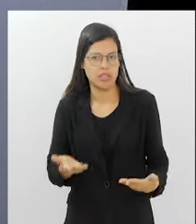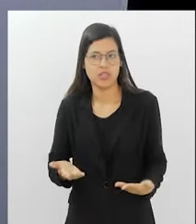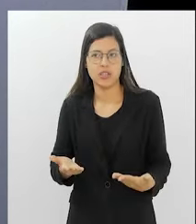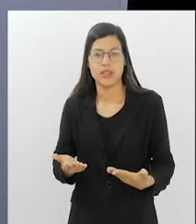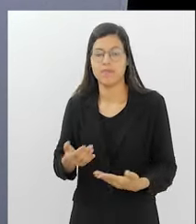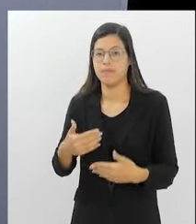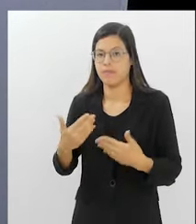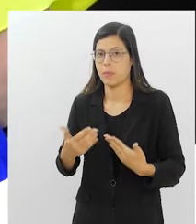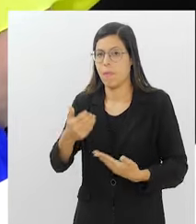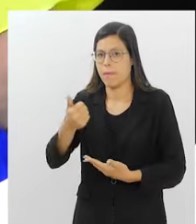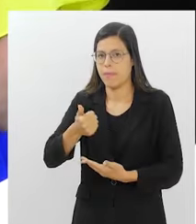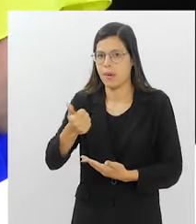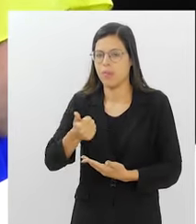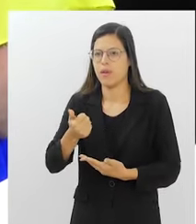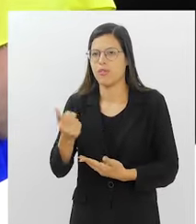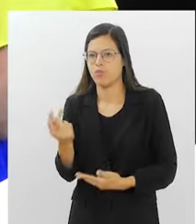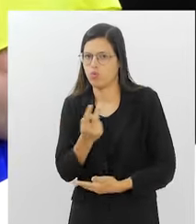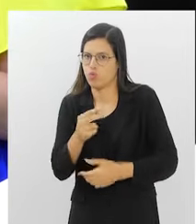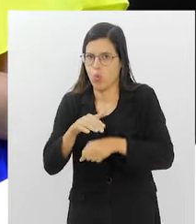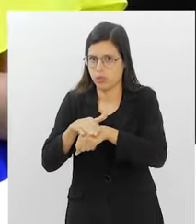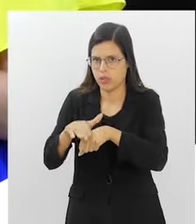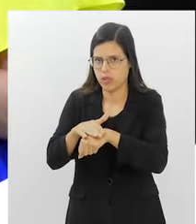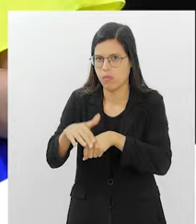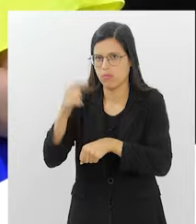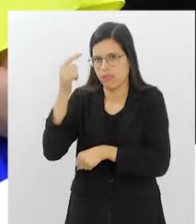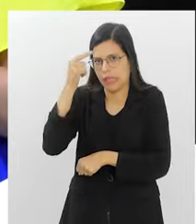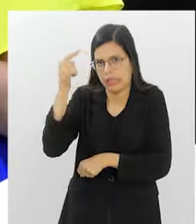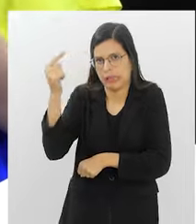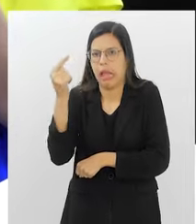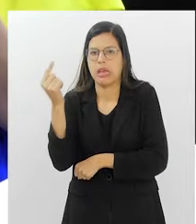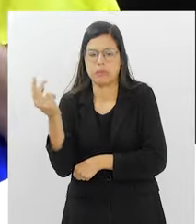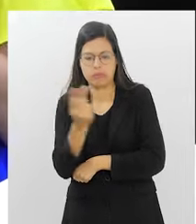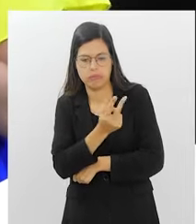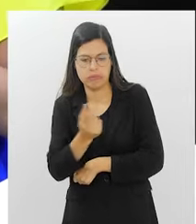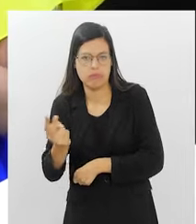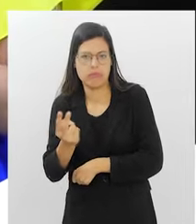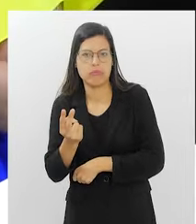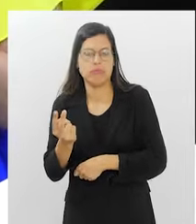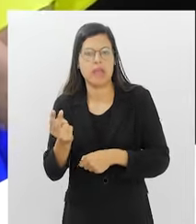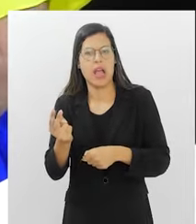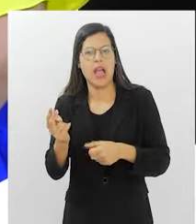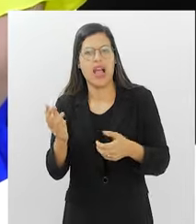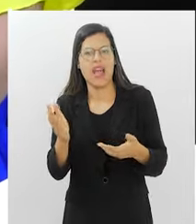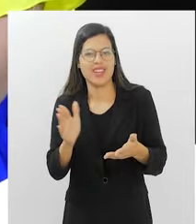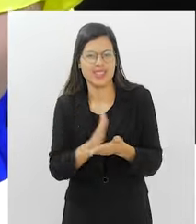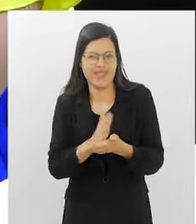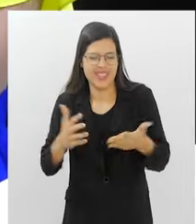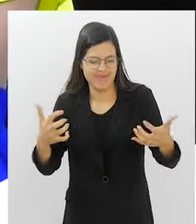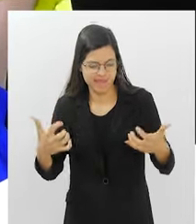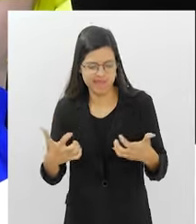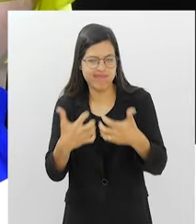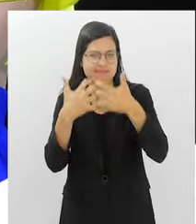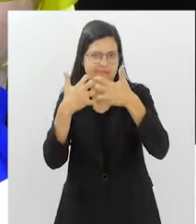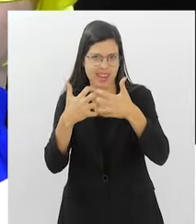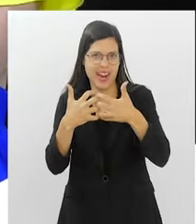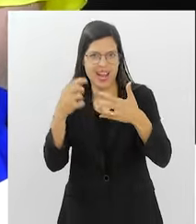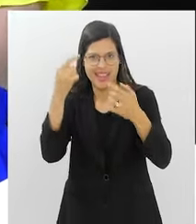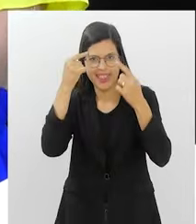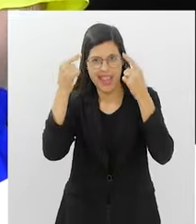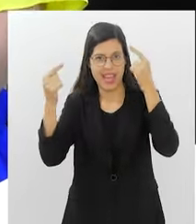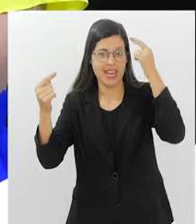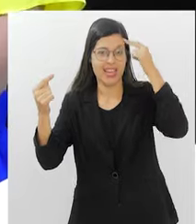alinha né porque são duas pessoas duas ideias às vezes por várias vezes as ideias se completam e são